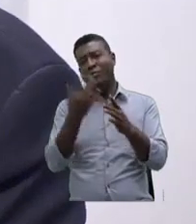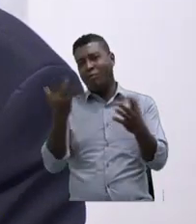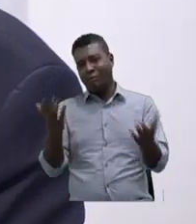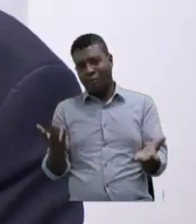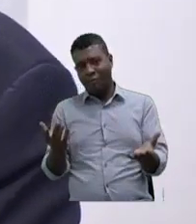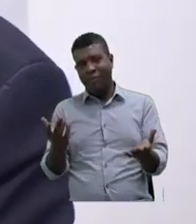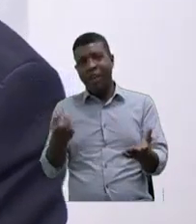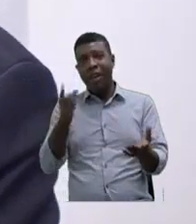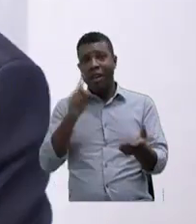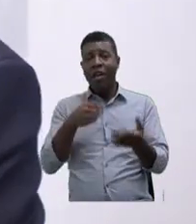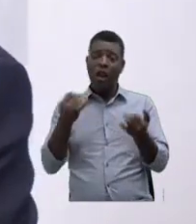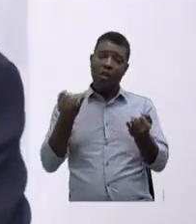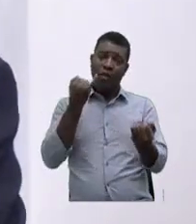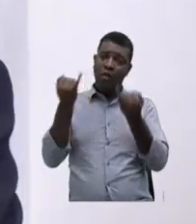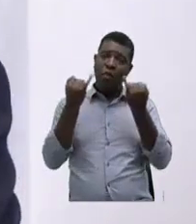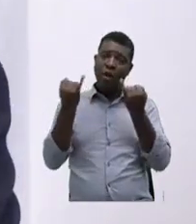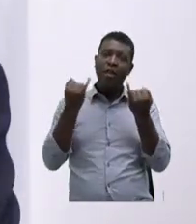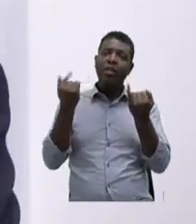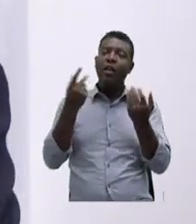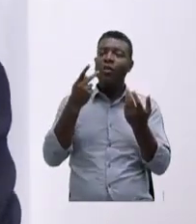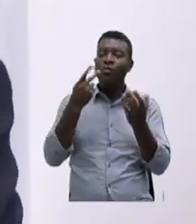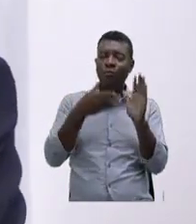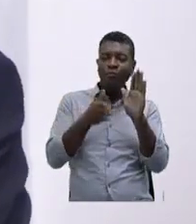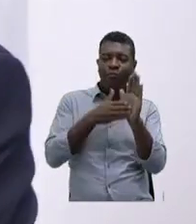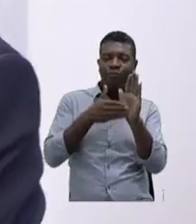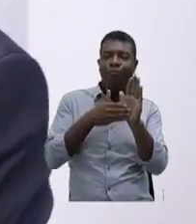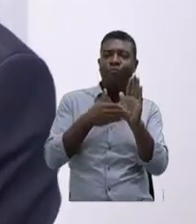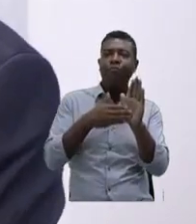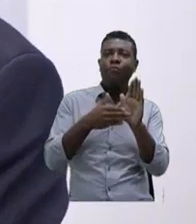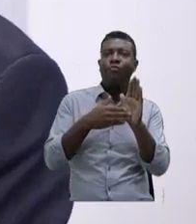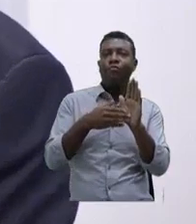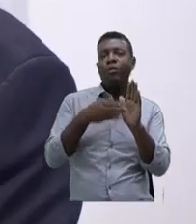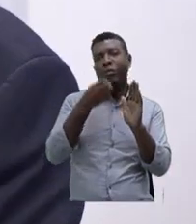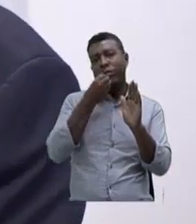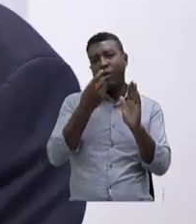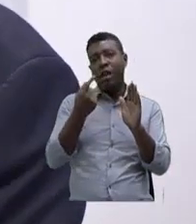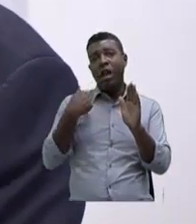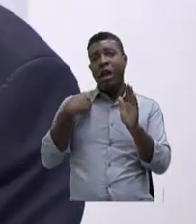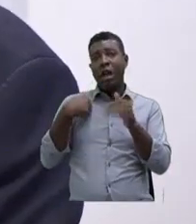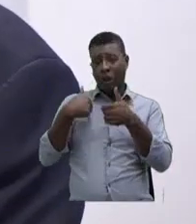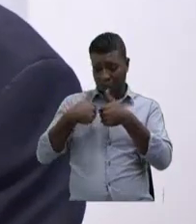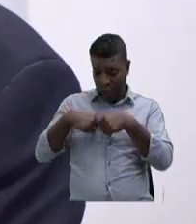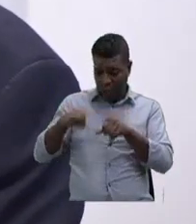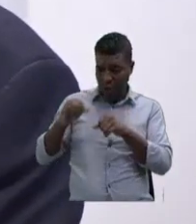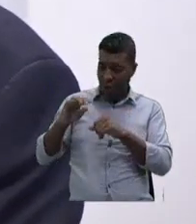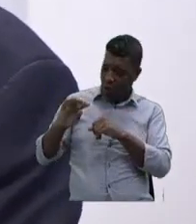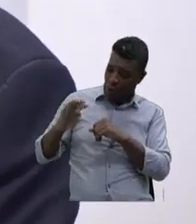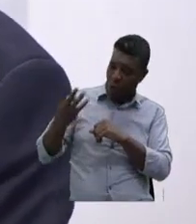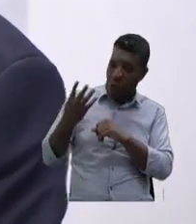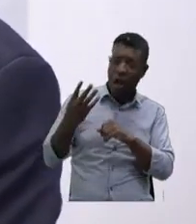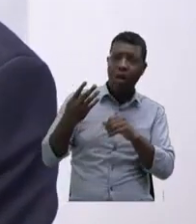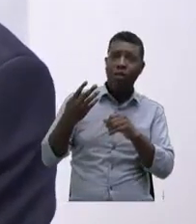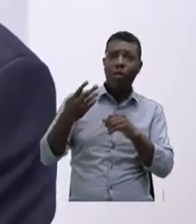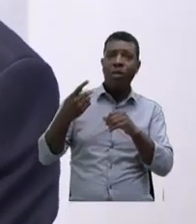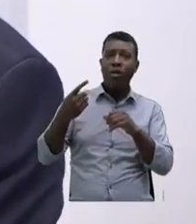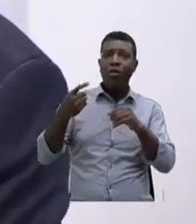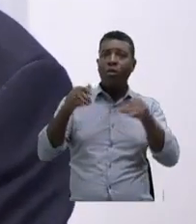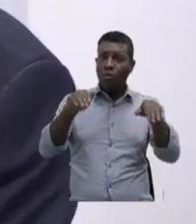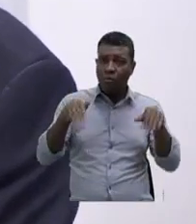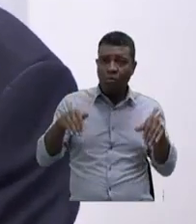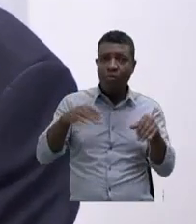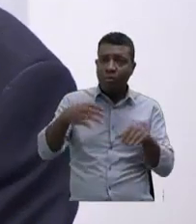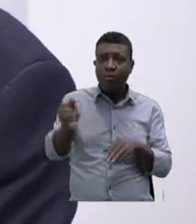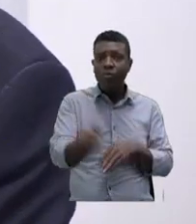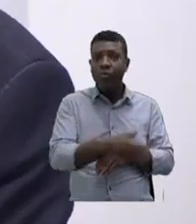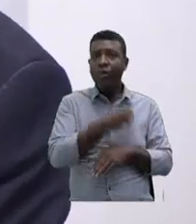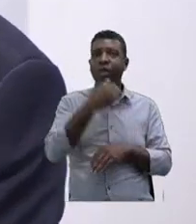informações propositivas. Eu que estou aqui já no quarto mandato consecutivo, graças a Deus e graças ao meu povo mineiro,